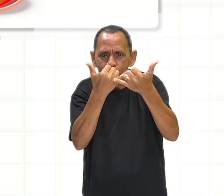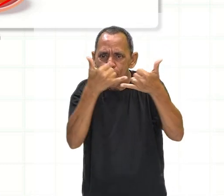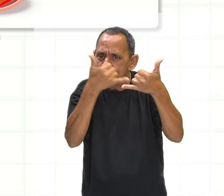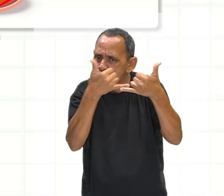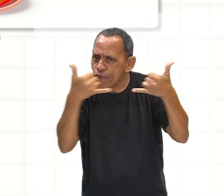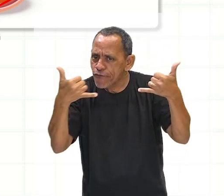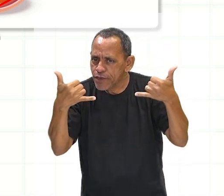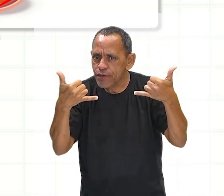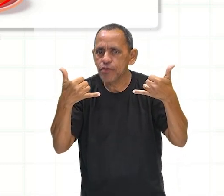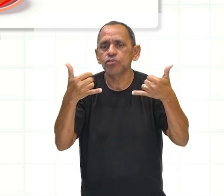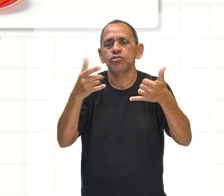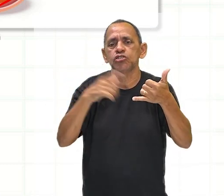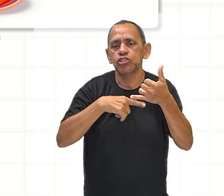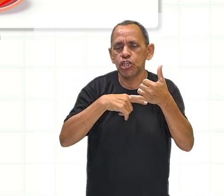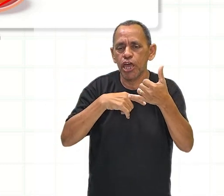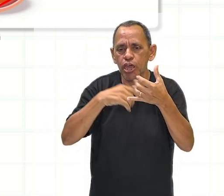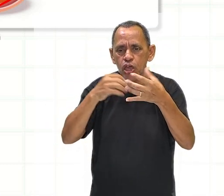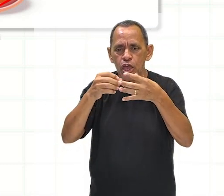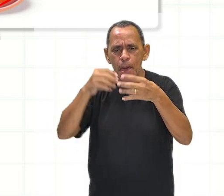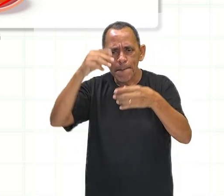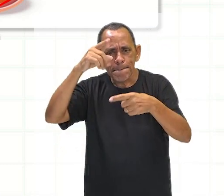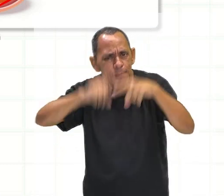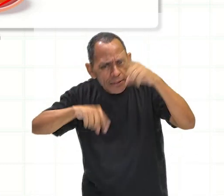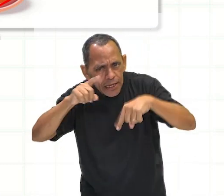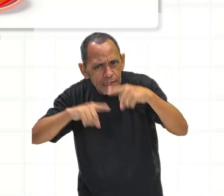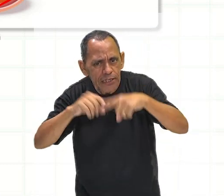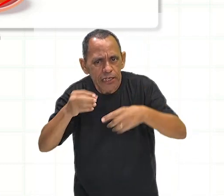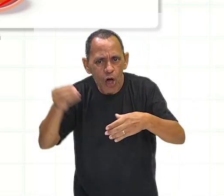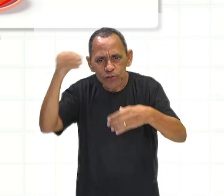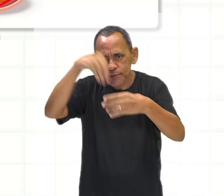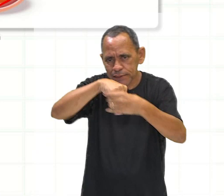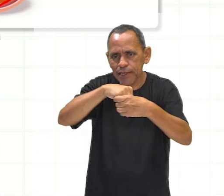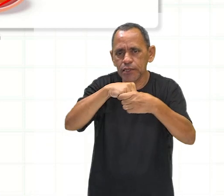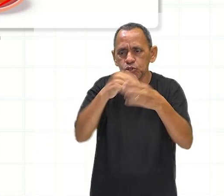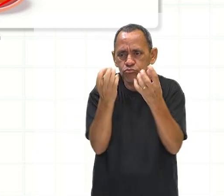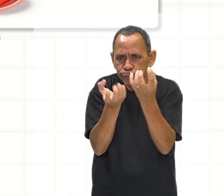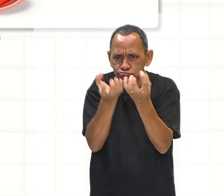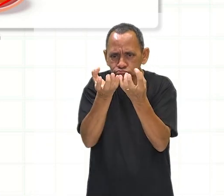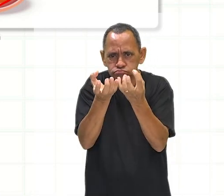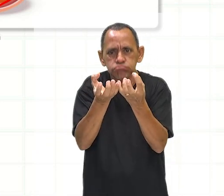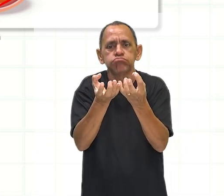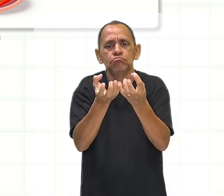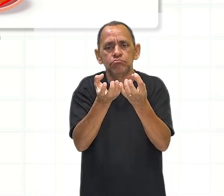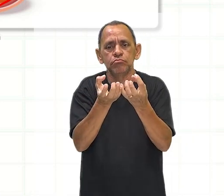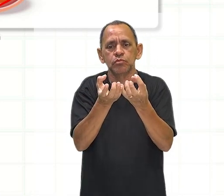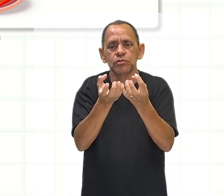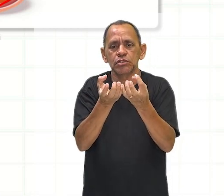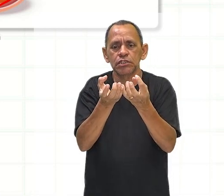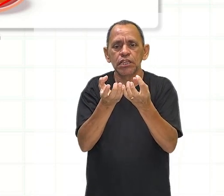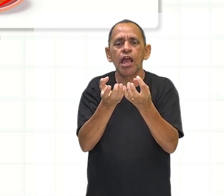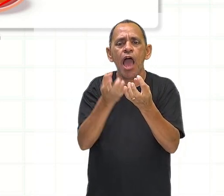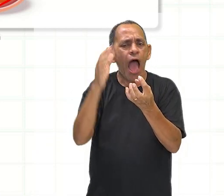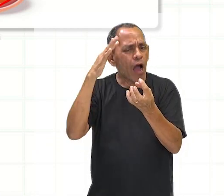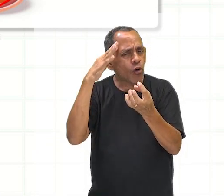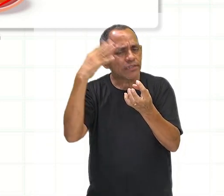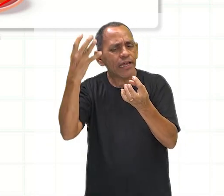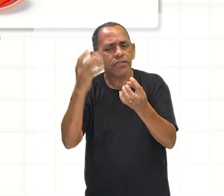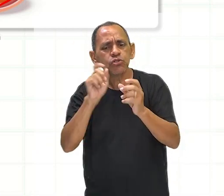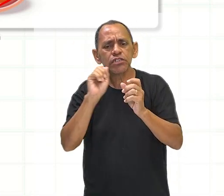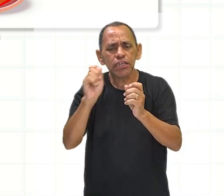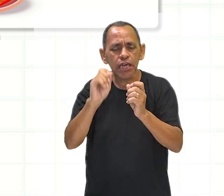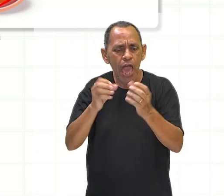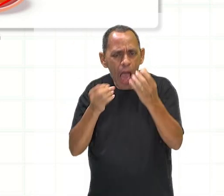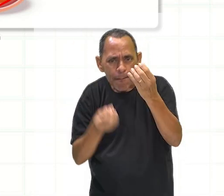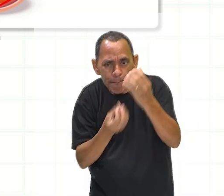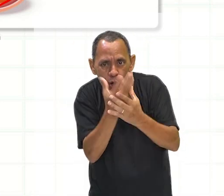ó, os túbulos seminíferos que estão aqui dentro, ó, nessa região. E aí, justamente, onde vai acontecer a produção